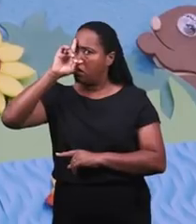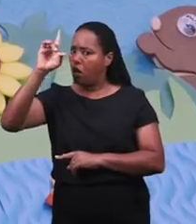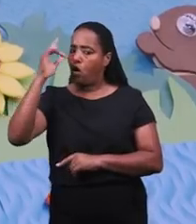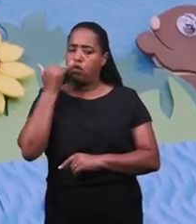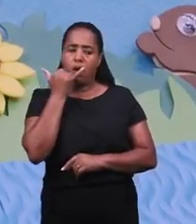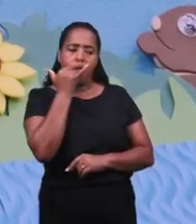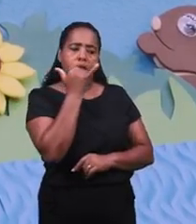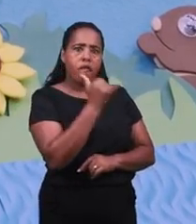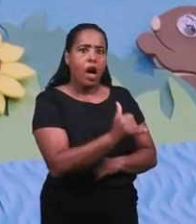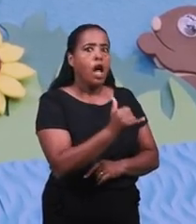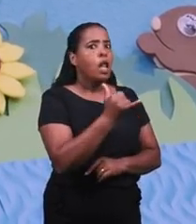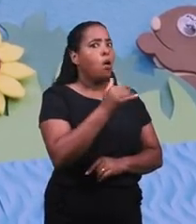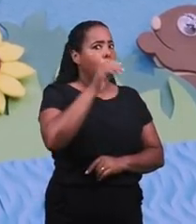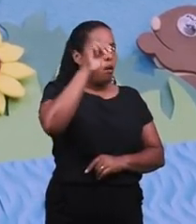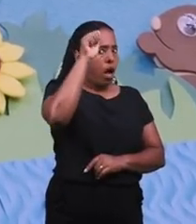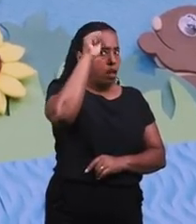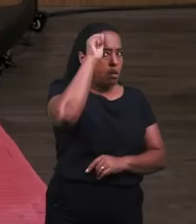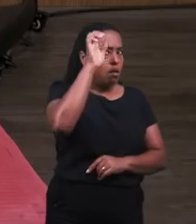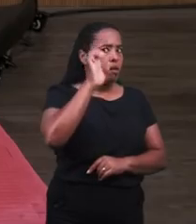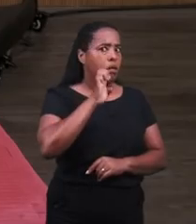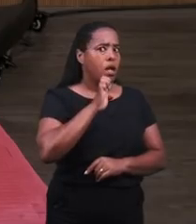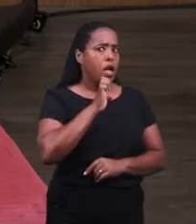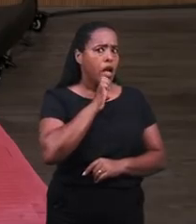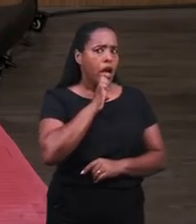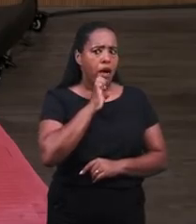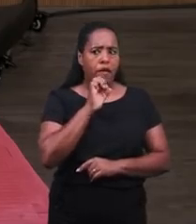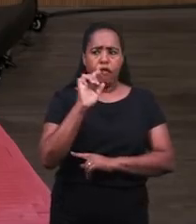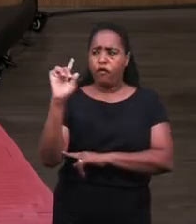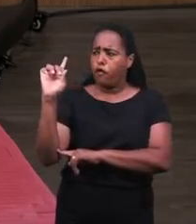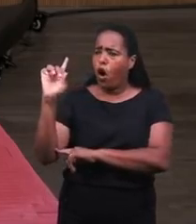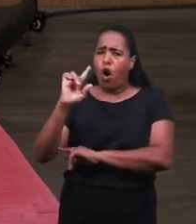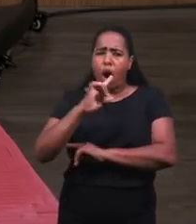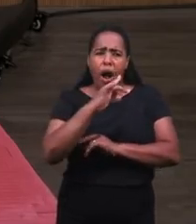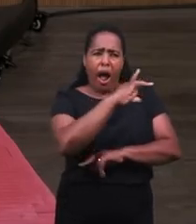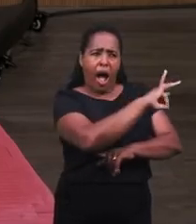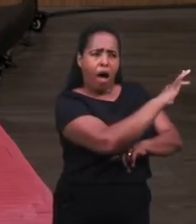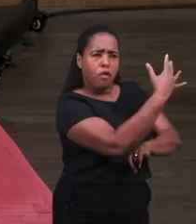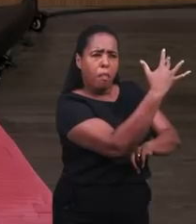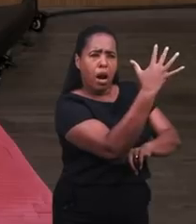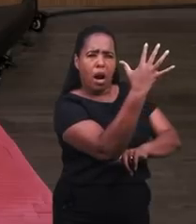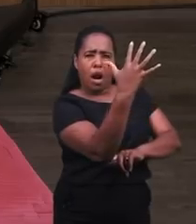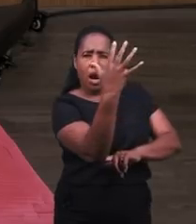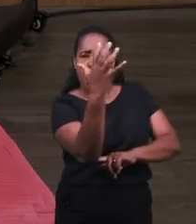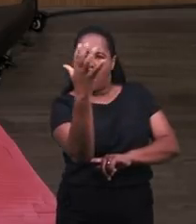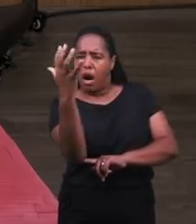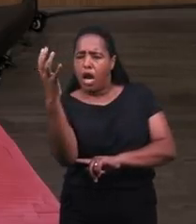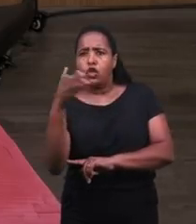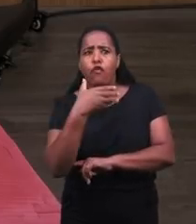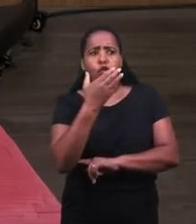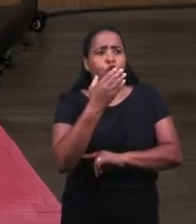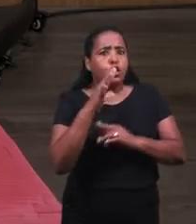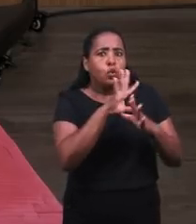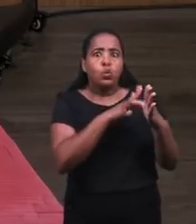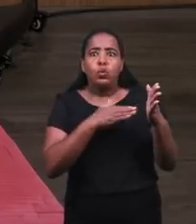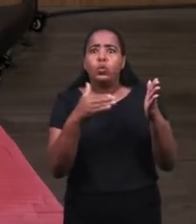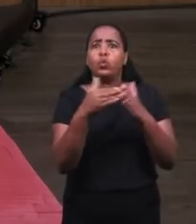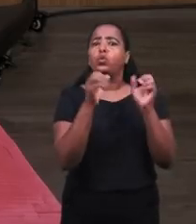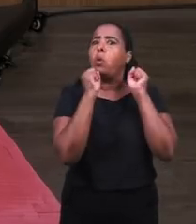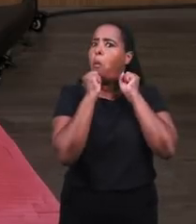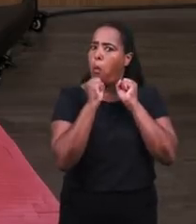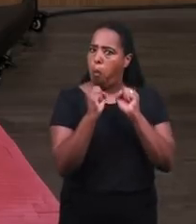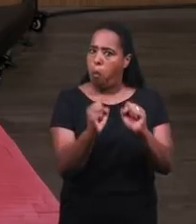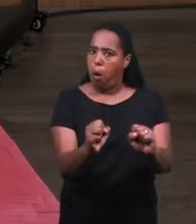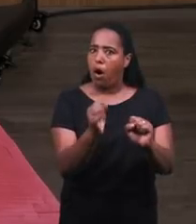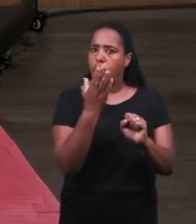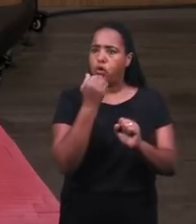comesse do fruto dessa árvore, não. Podia comer, ó, do fruto de todas as árvores que tinham no jardim. Mas da árvore do conhecimento